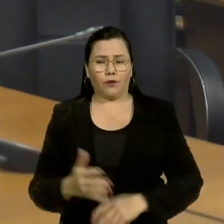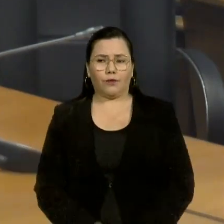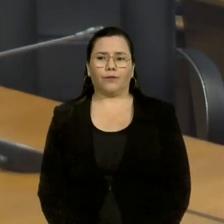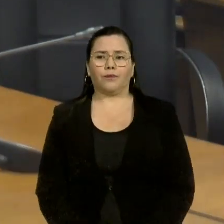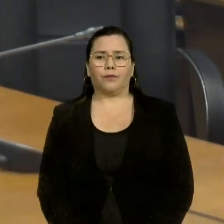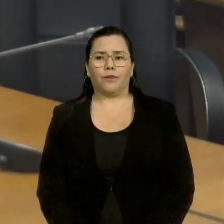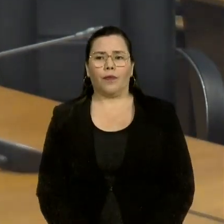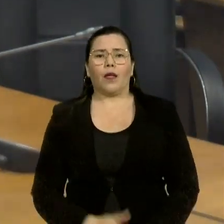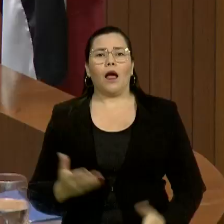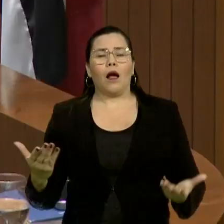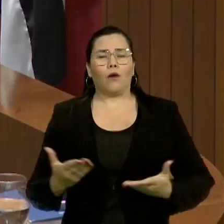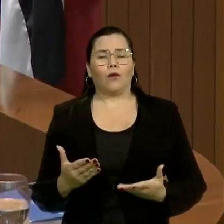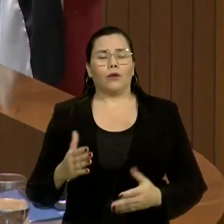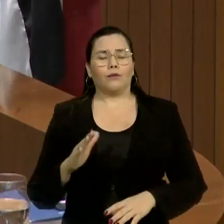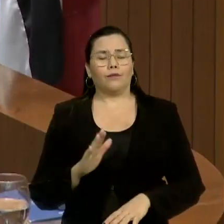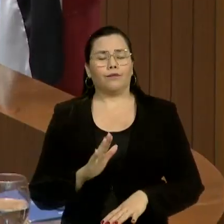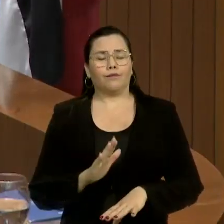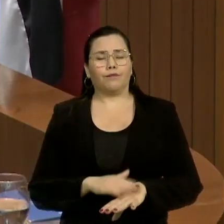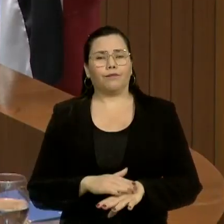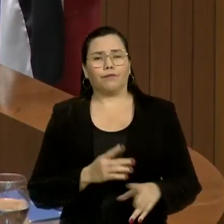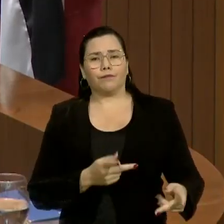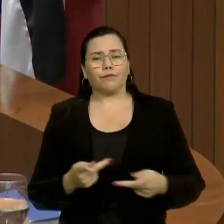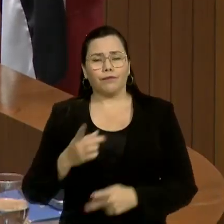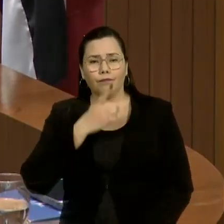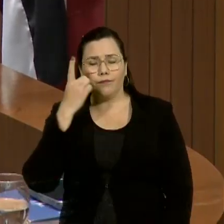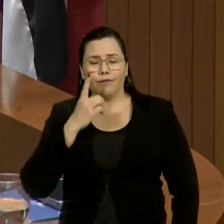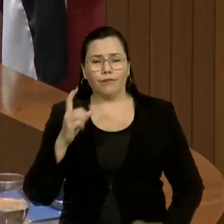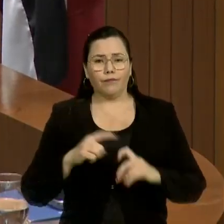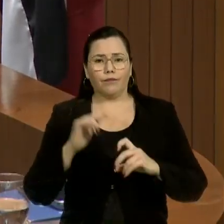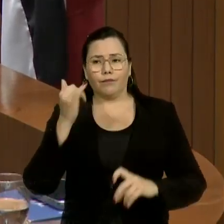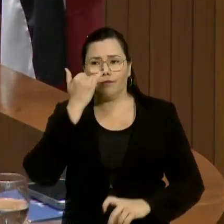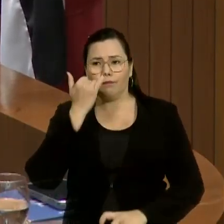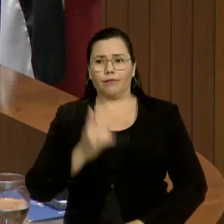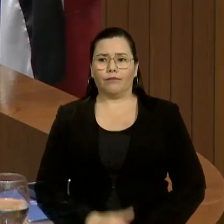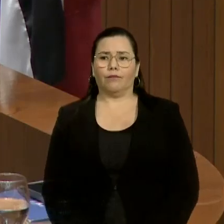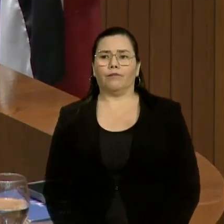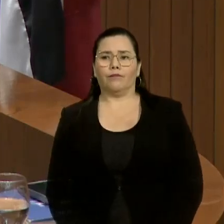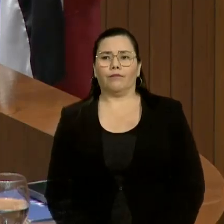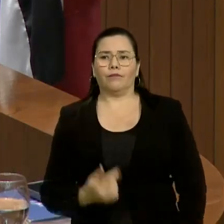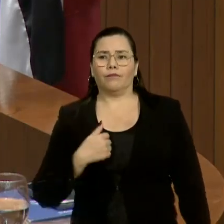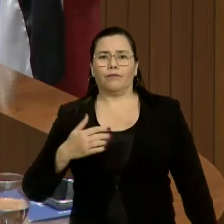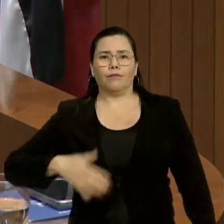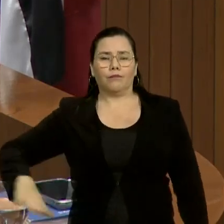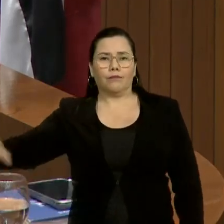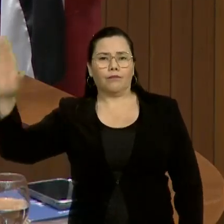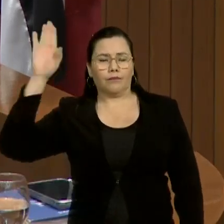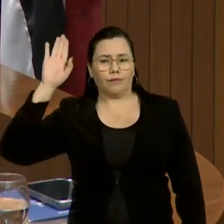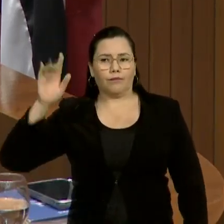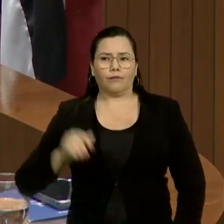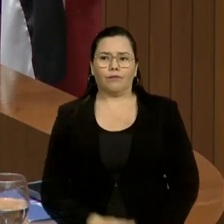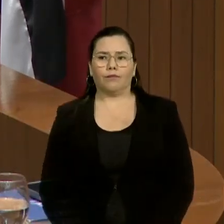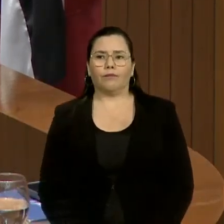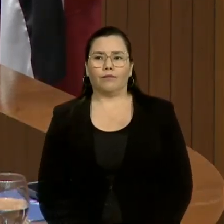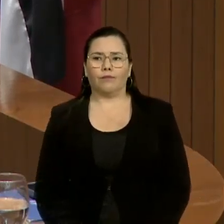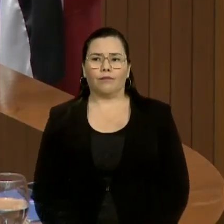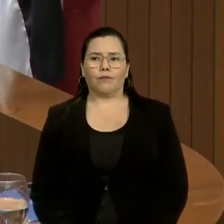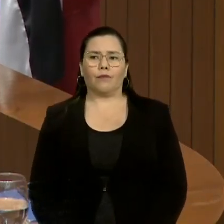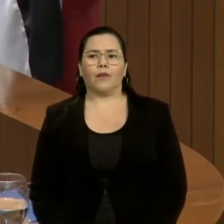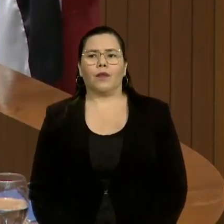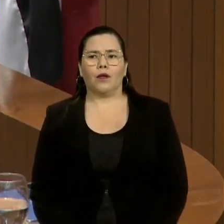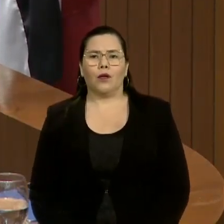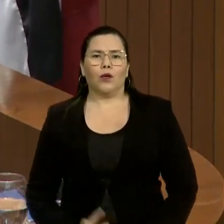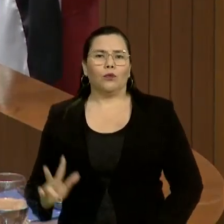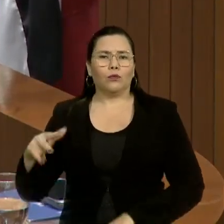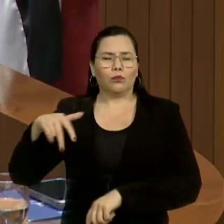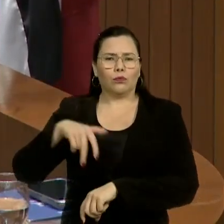Bom dia a todos. Suba a tribuna, primeiro, para lamentar esse ocorrido que o soldado Leite acaba de relatar